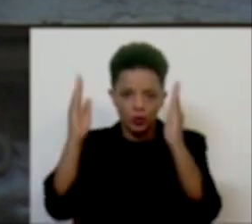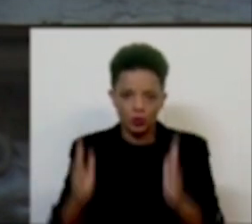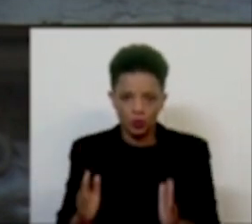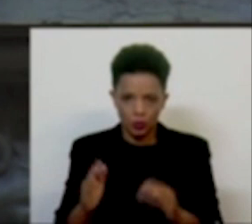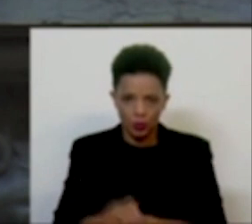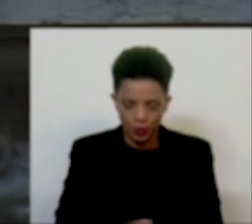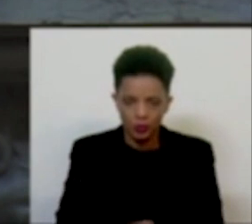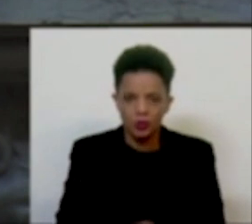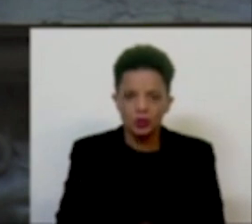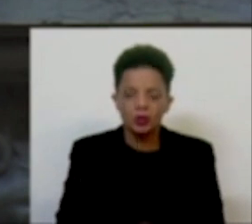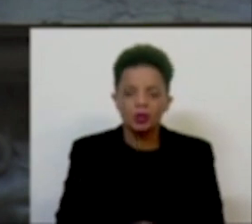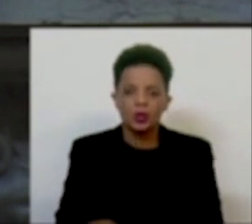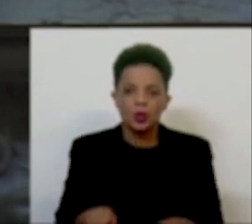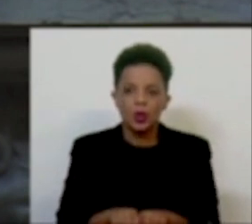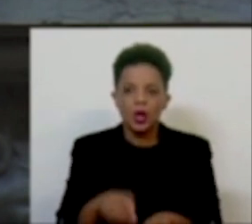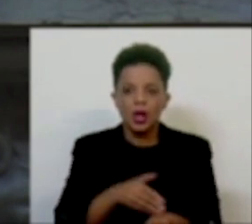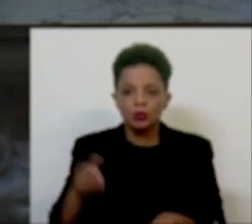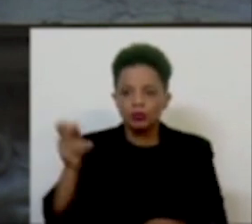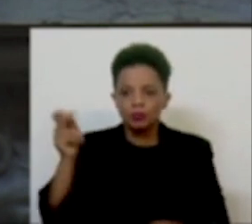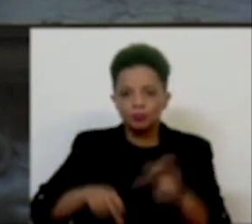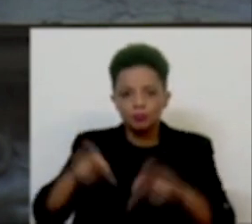por diversas temporalidades